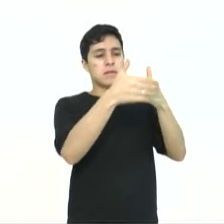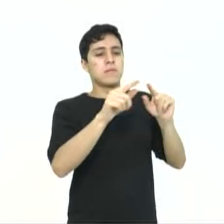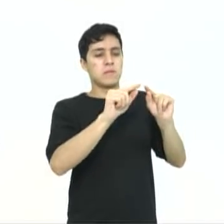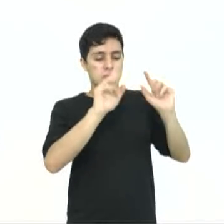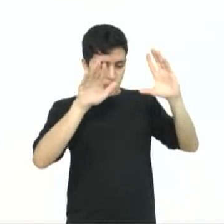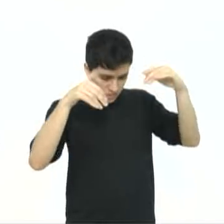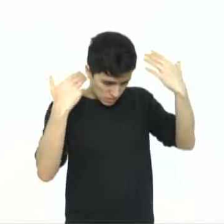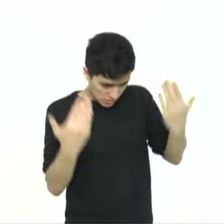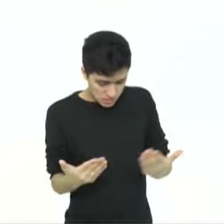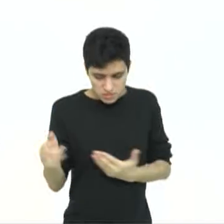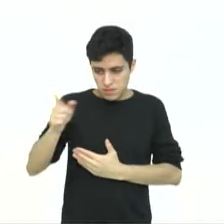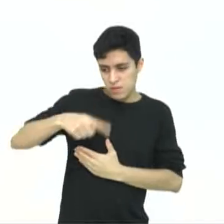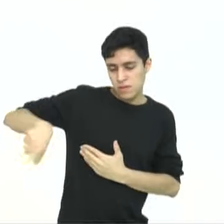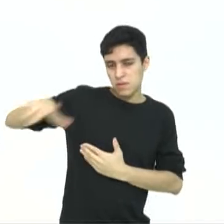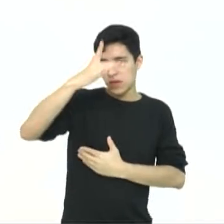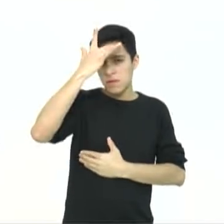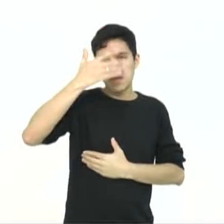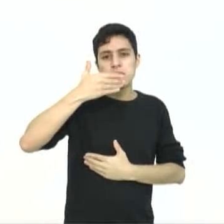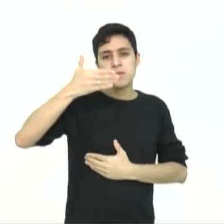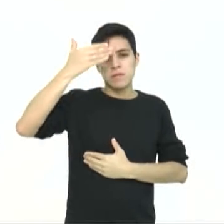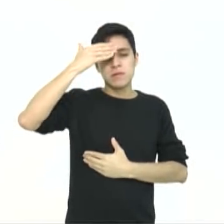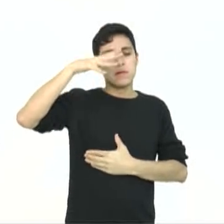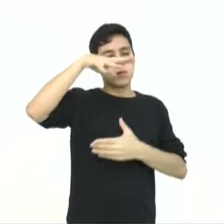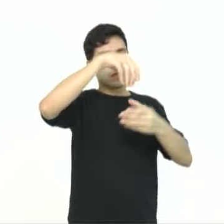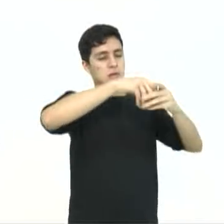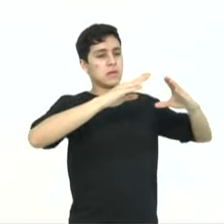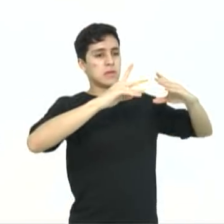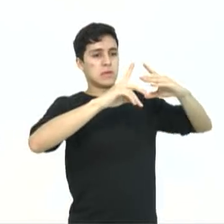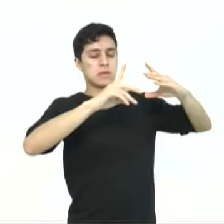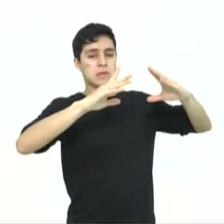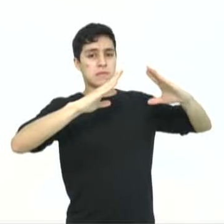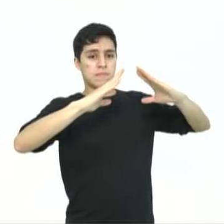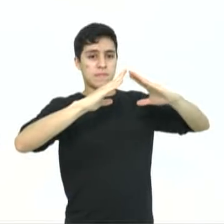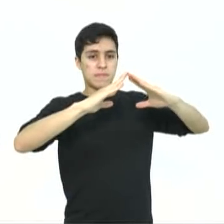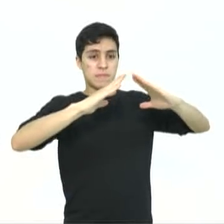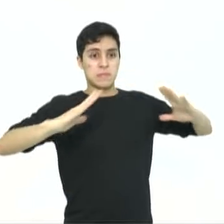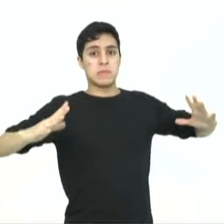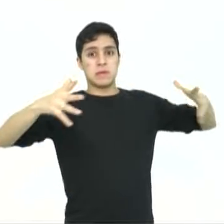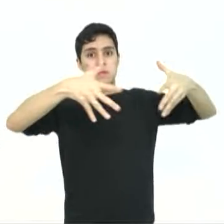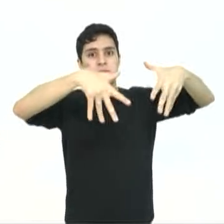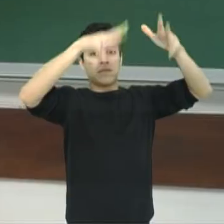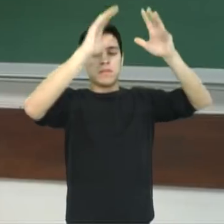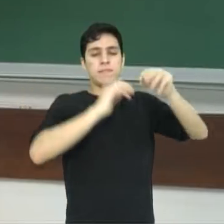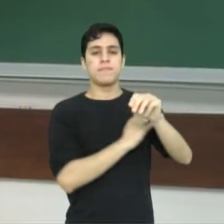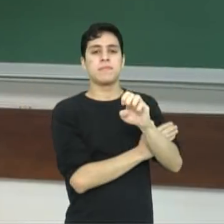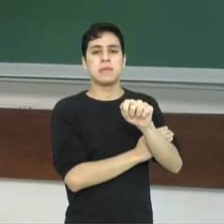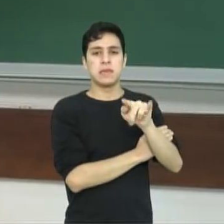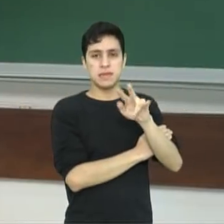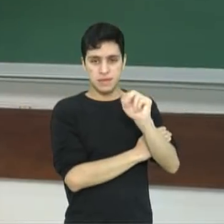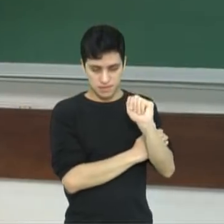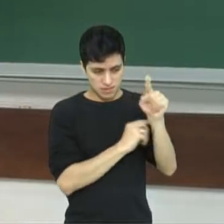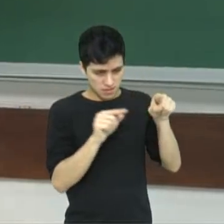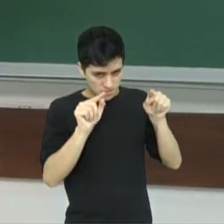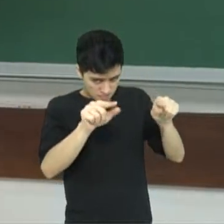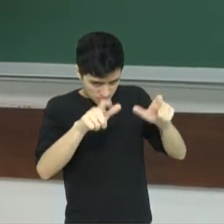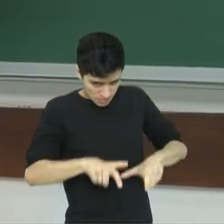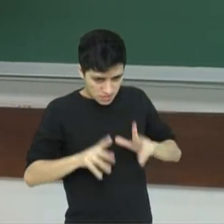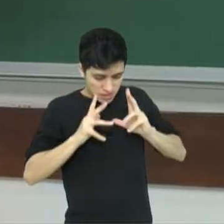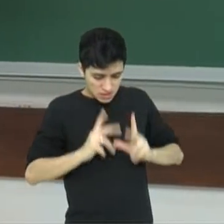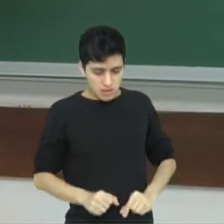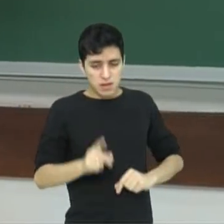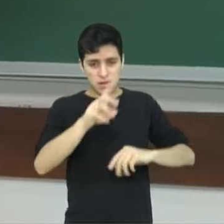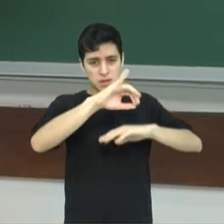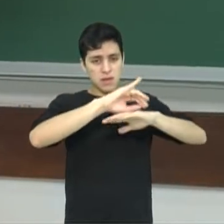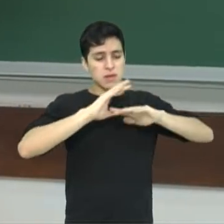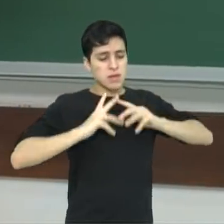estar relacionado. Os muçulmanos, esse é o nosso primeiro tema. Então, assim, o Império Bizantino conquistava terras no Ocidente, a